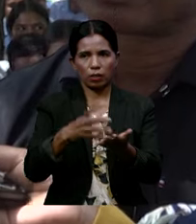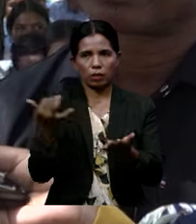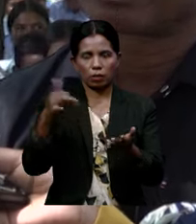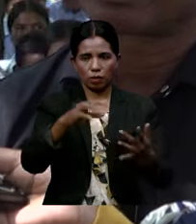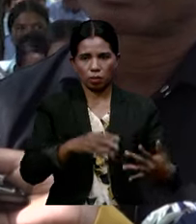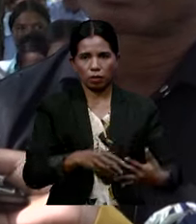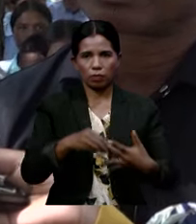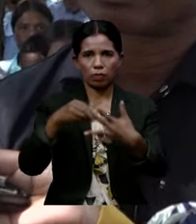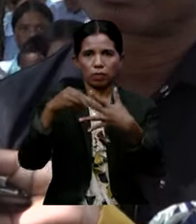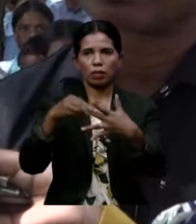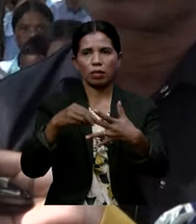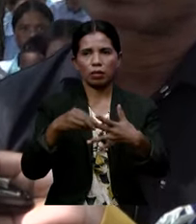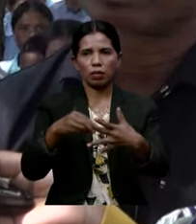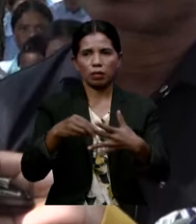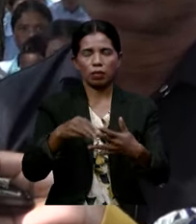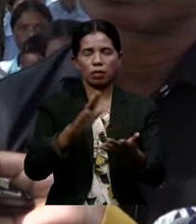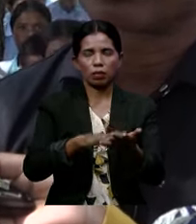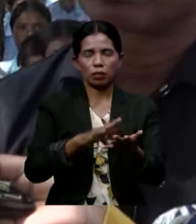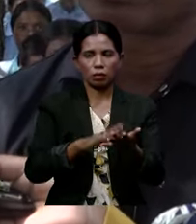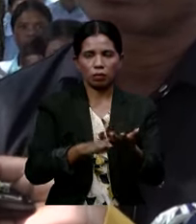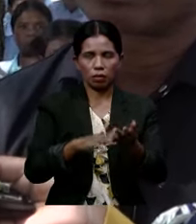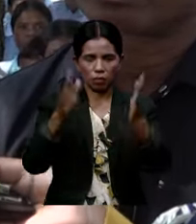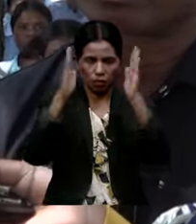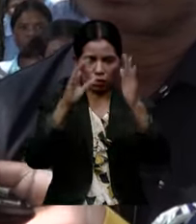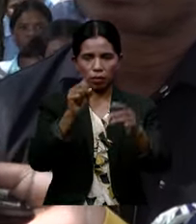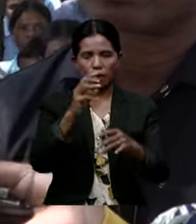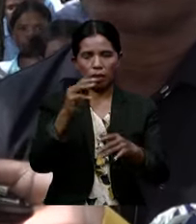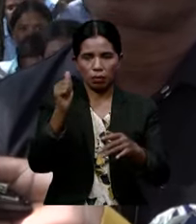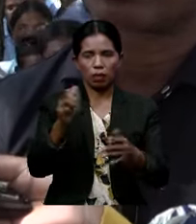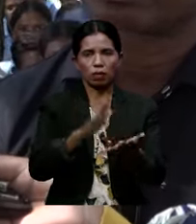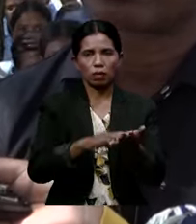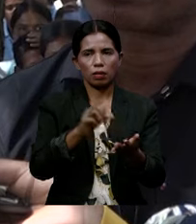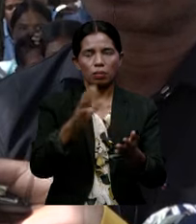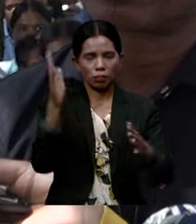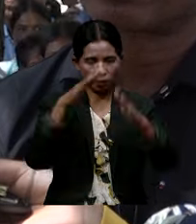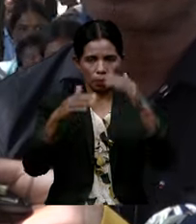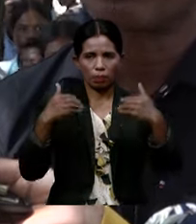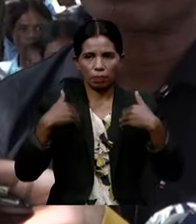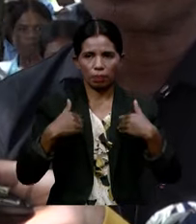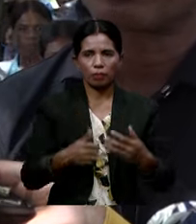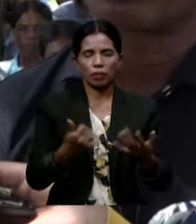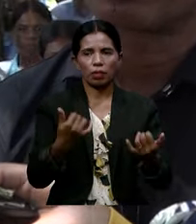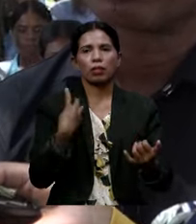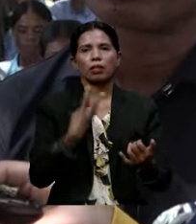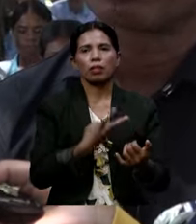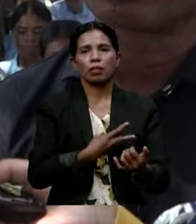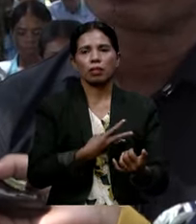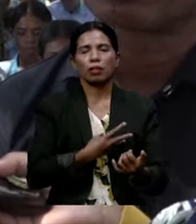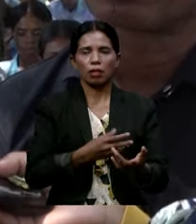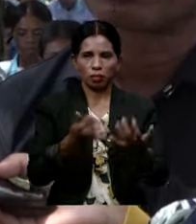específico, né? Nem é ensino secundário, técnico social, ensino básico, mas problema não acontecer. Né? Mas agora, ainda nem acá, agora